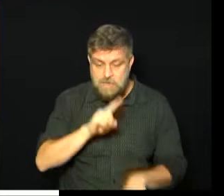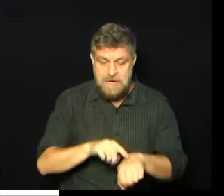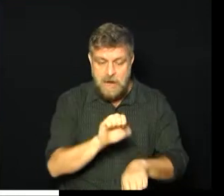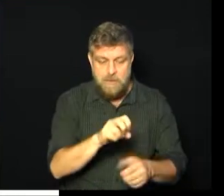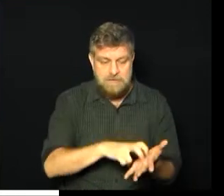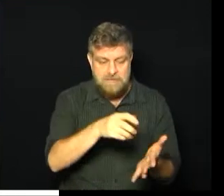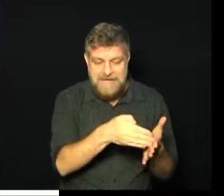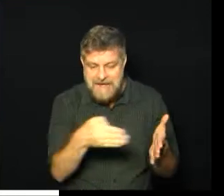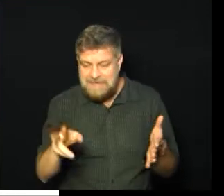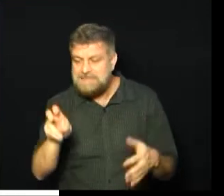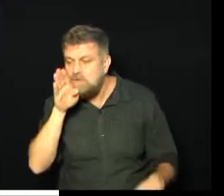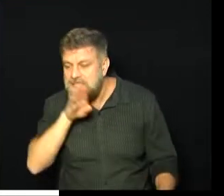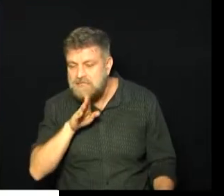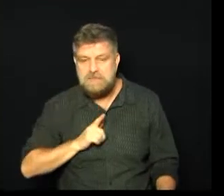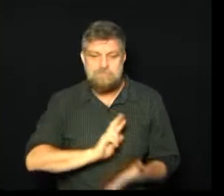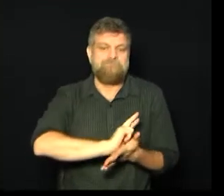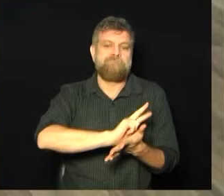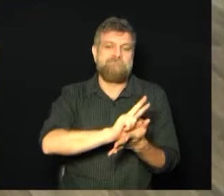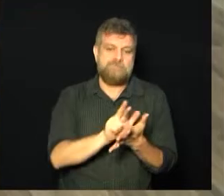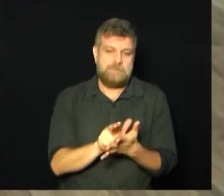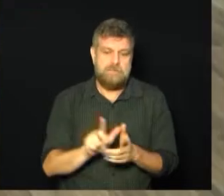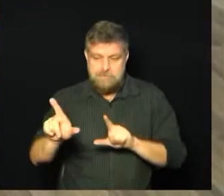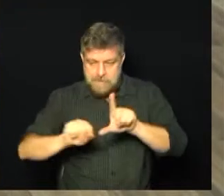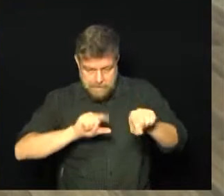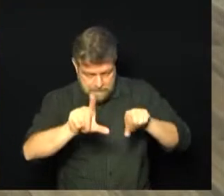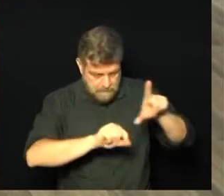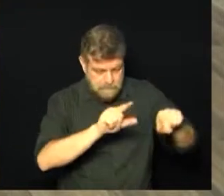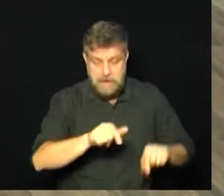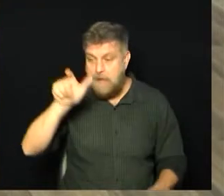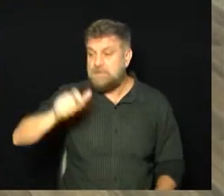5 da tarde. Ou seja, muitas opções, Viviane, para quem quer